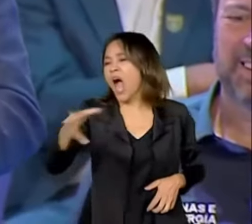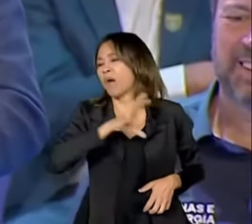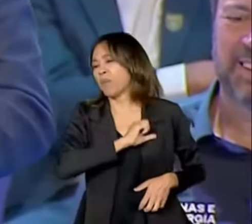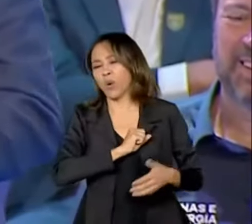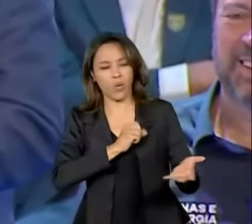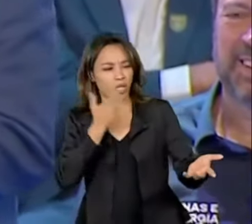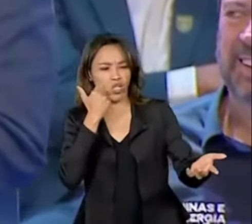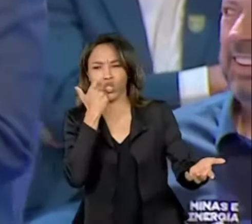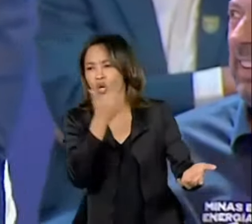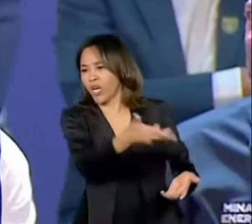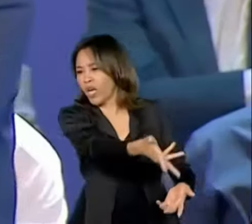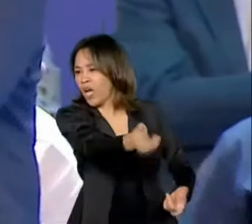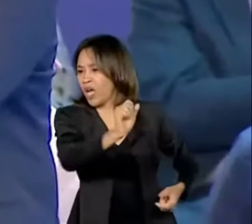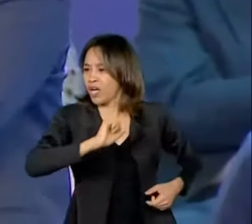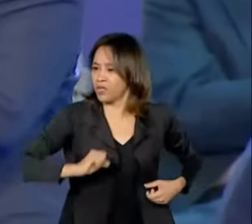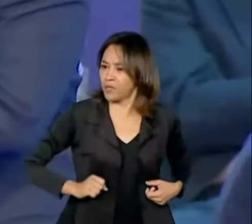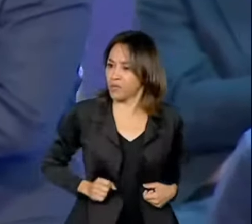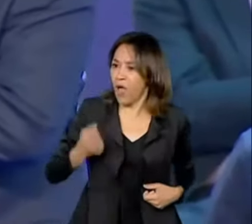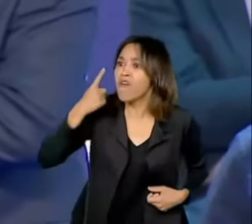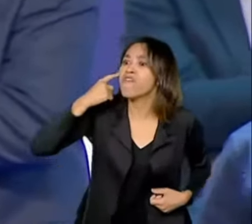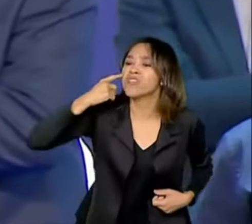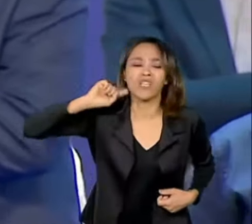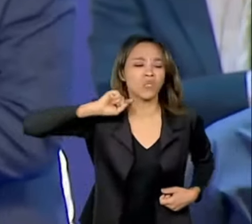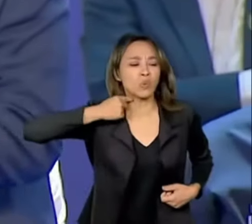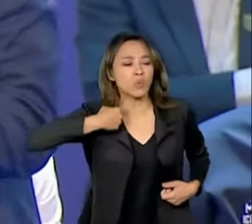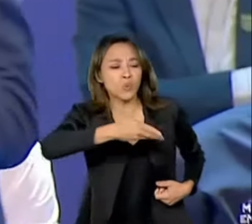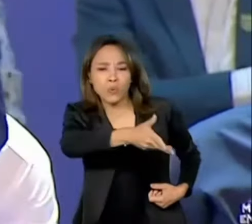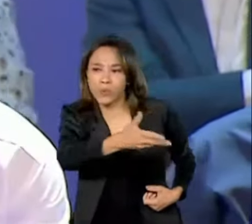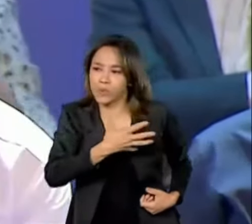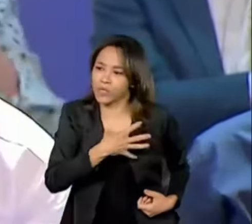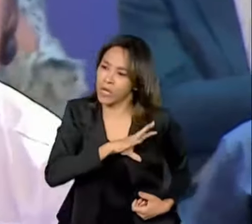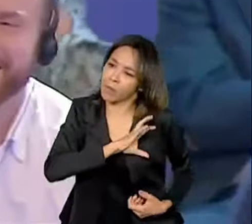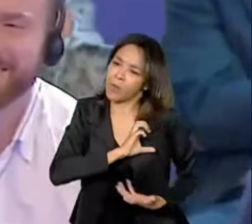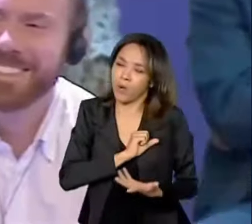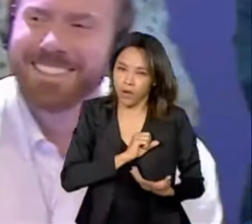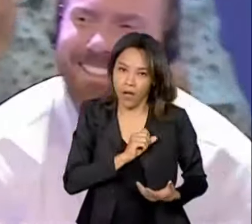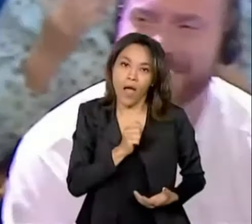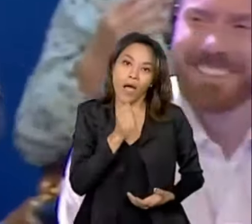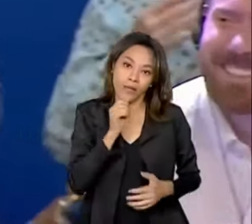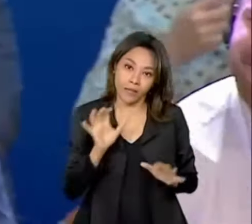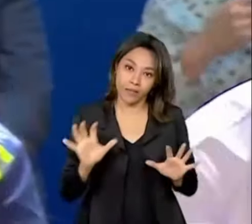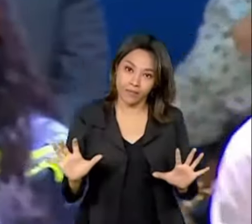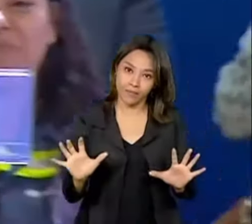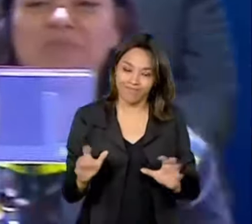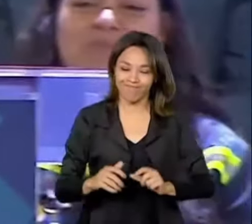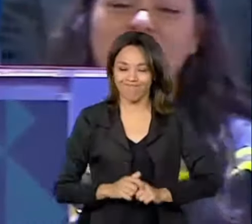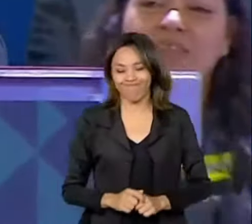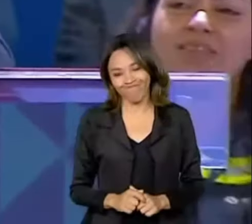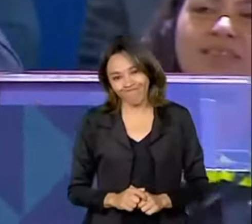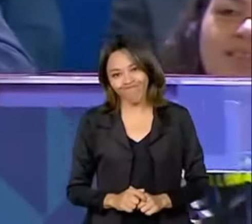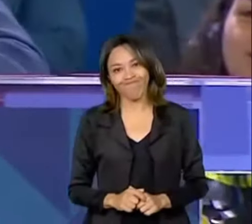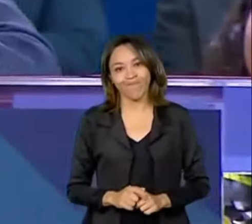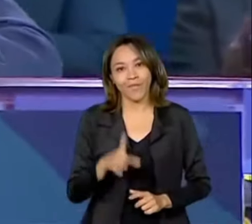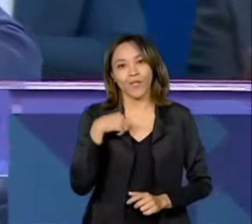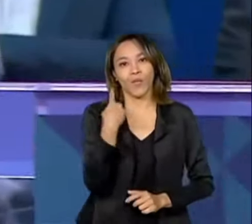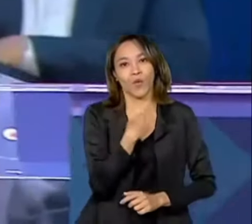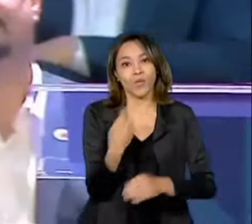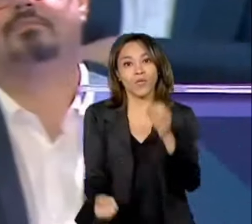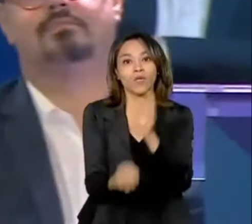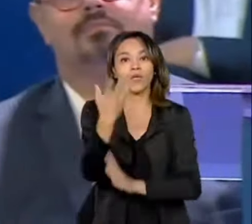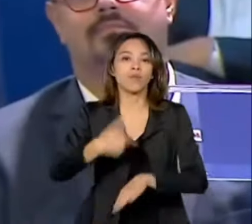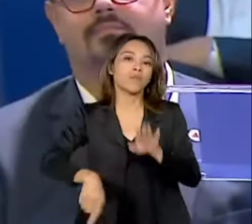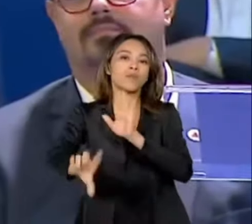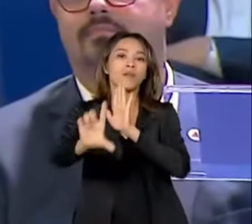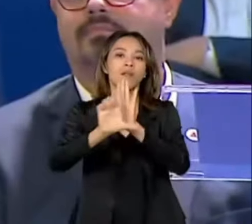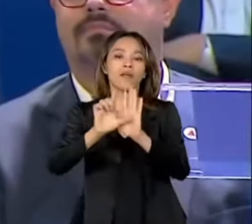chorando. Amor, vê se a criança está suja. Ainda é assim. Então, a gente fez a lei para a